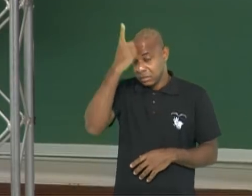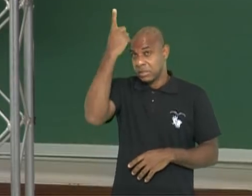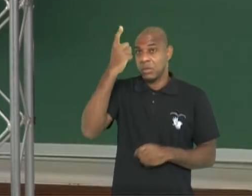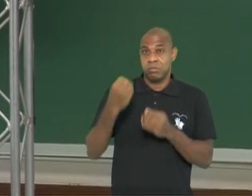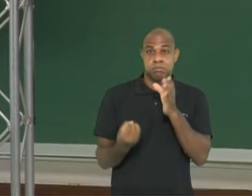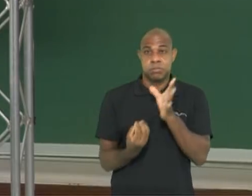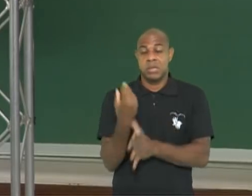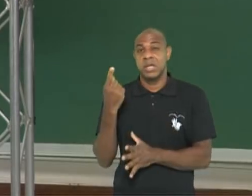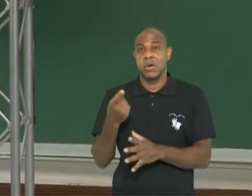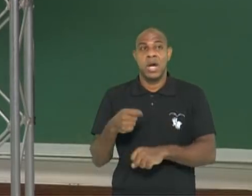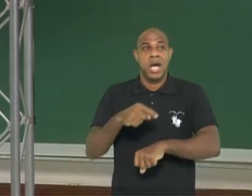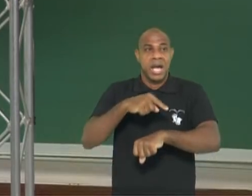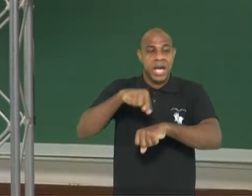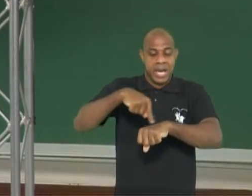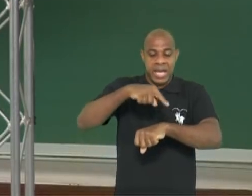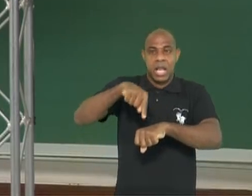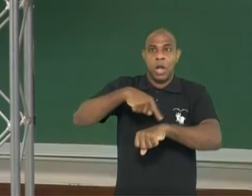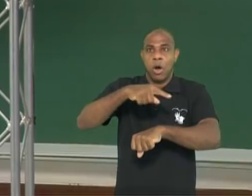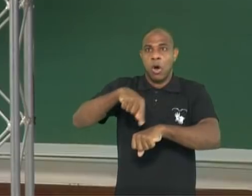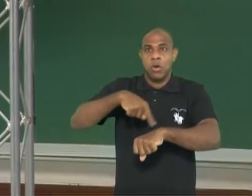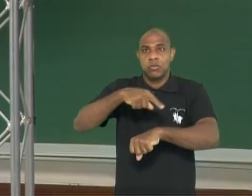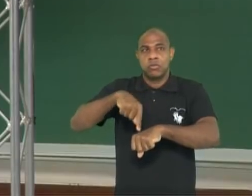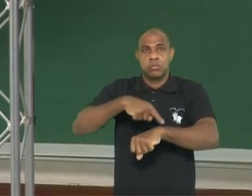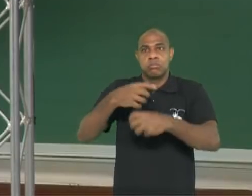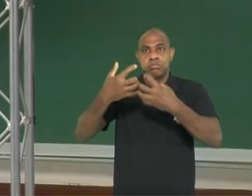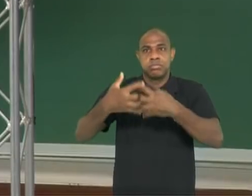mecânico, responsável por fazer todo um estudo